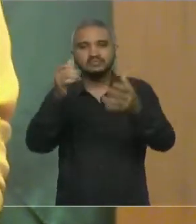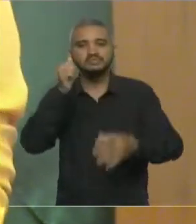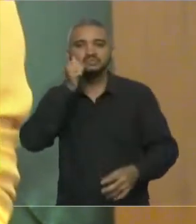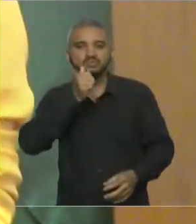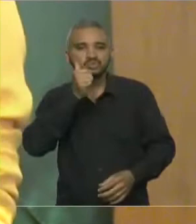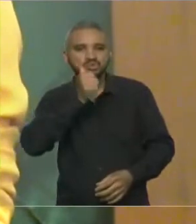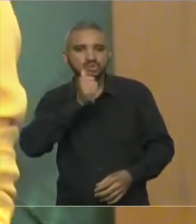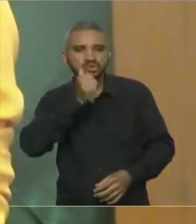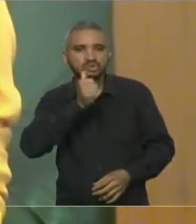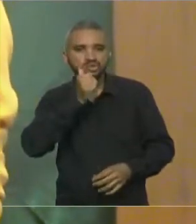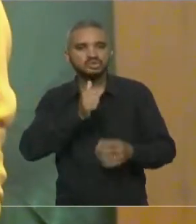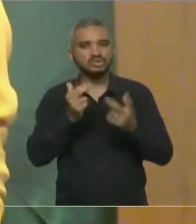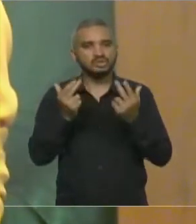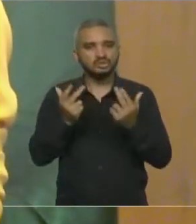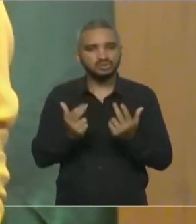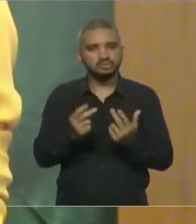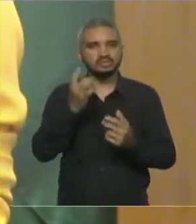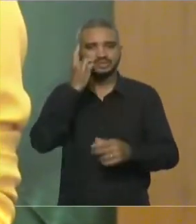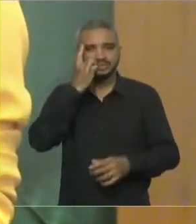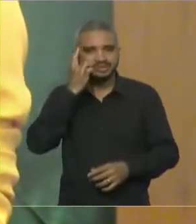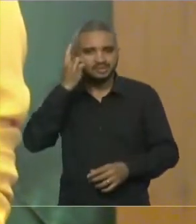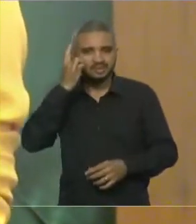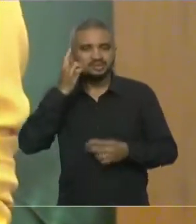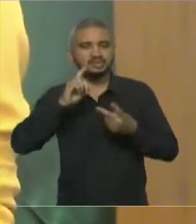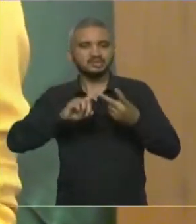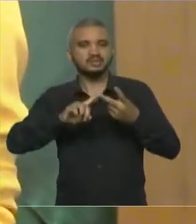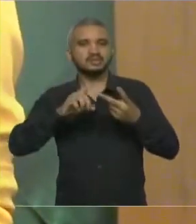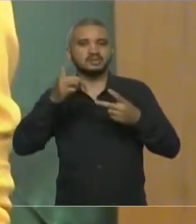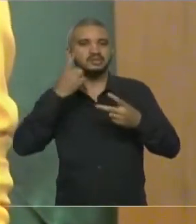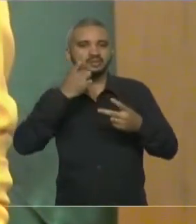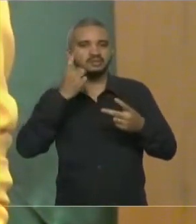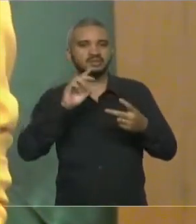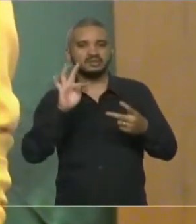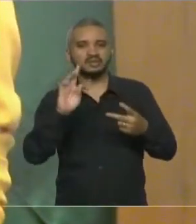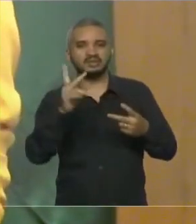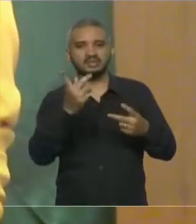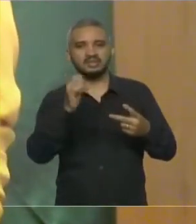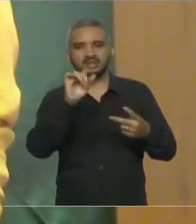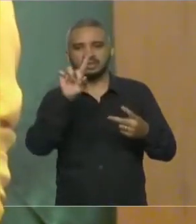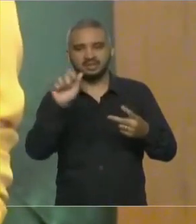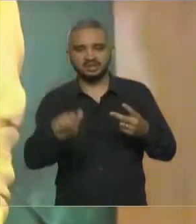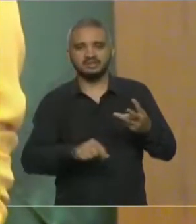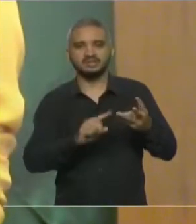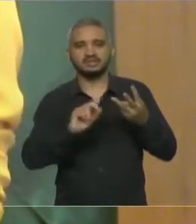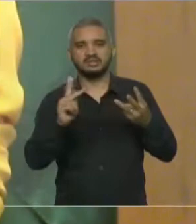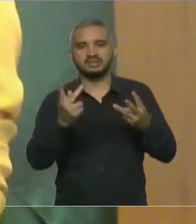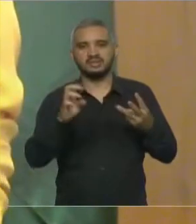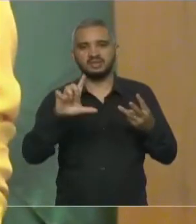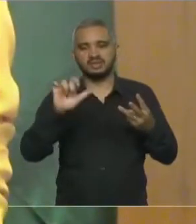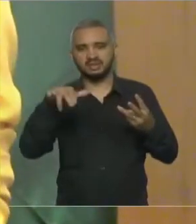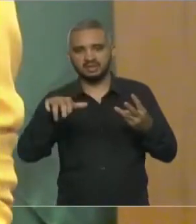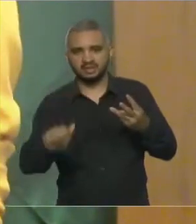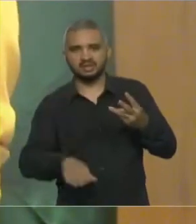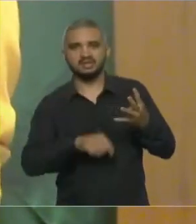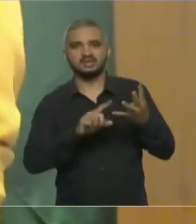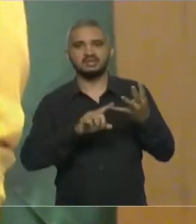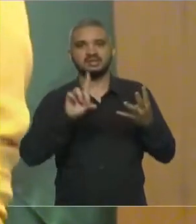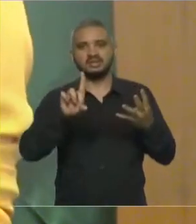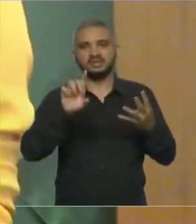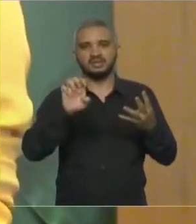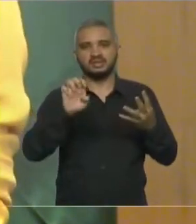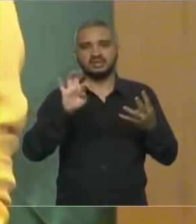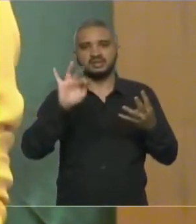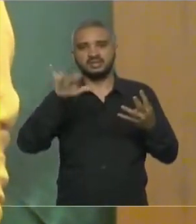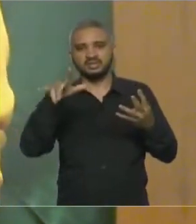deputada Andréia, a deputada Thaís, a deputada Helena, a deputada Mical, Detinha, assim como todas as deputadas dessa